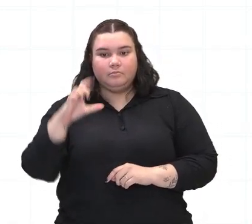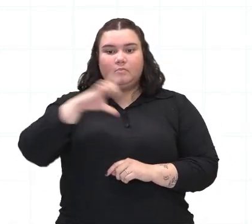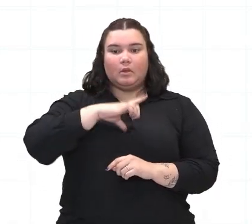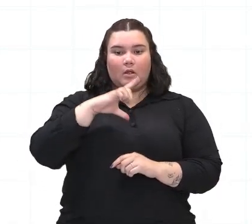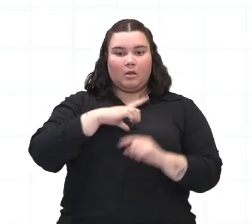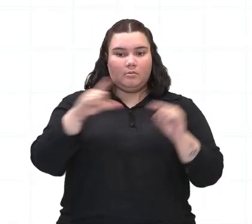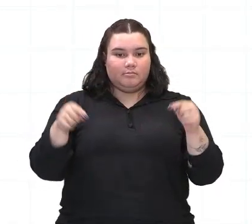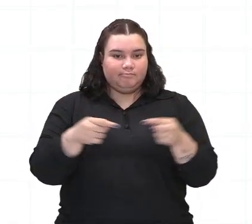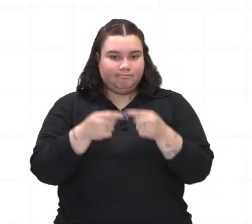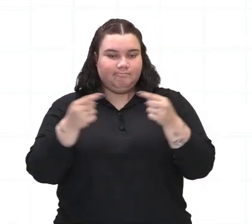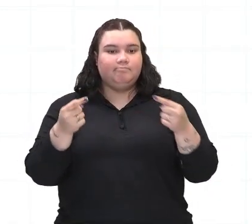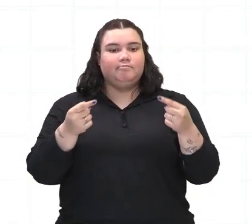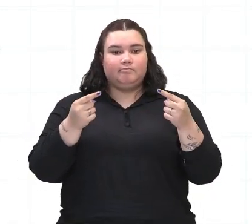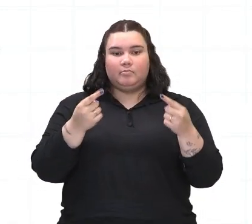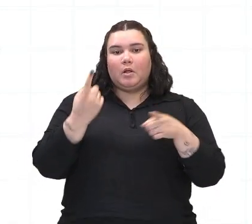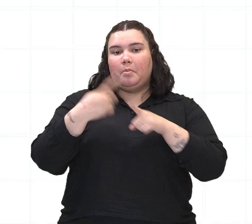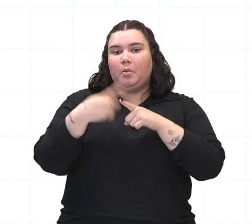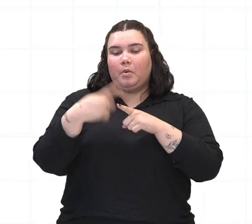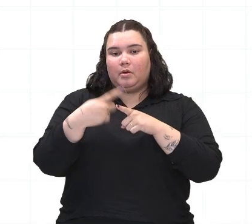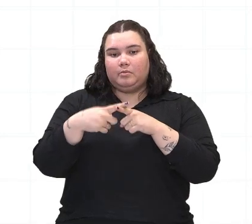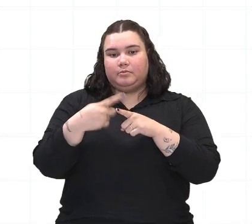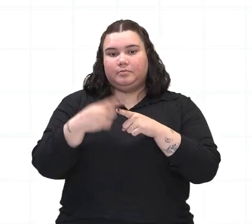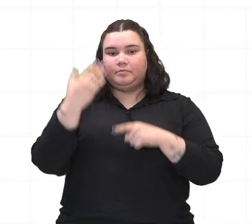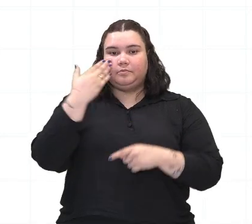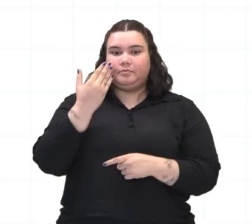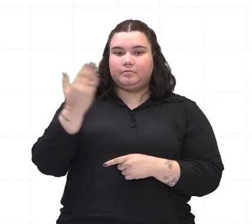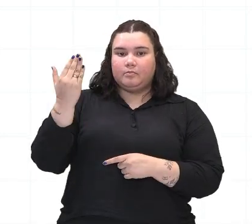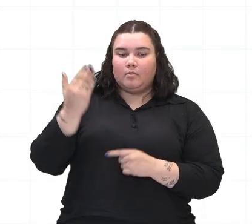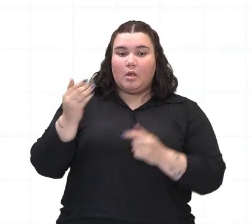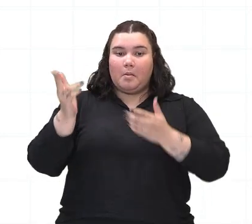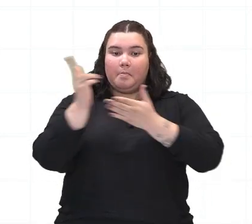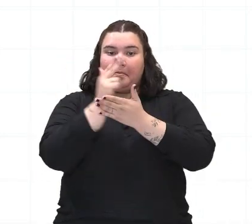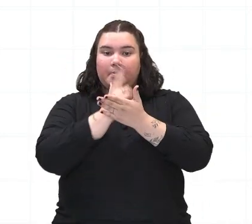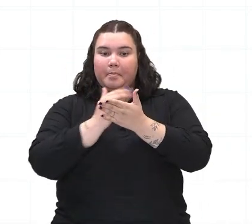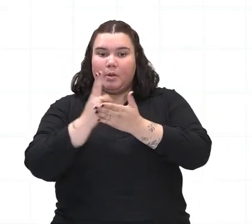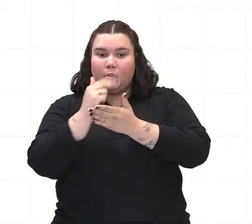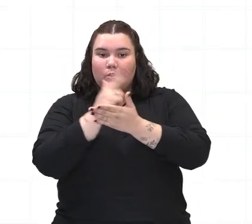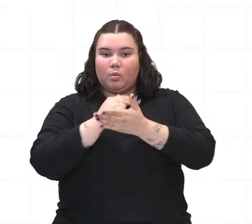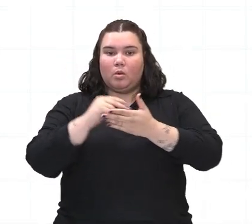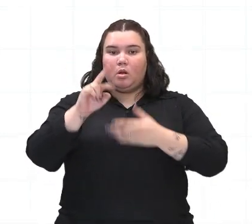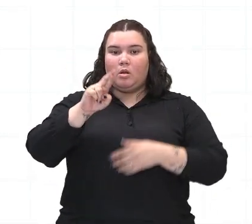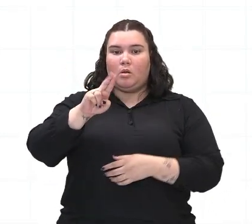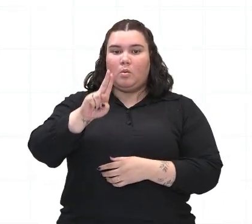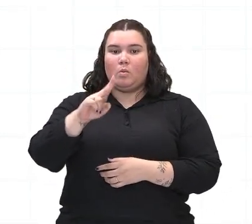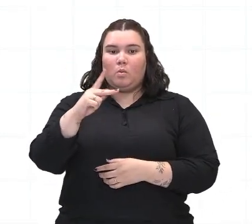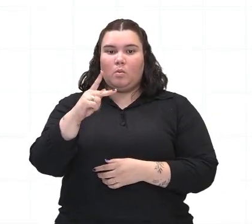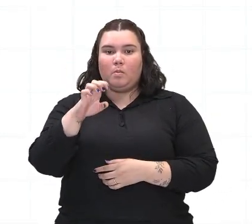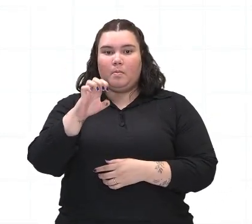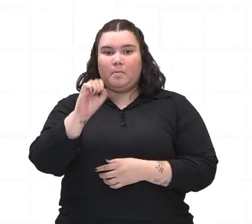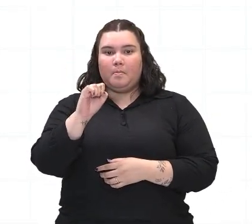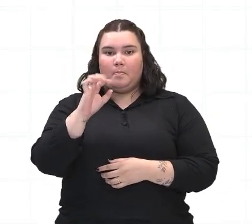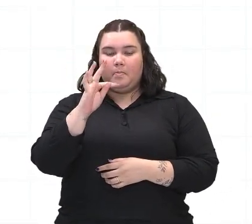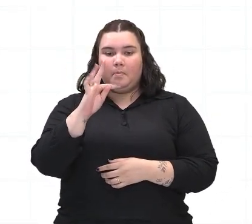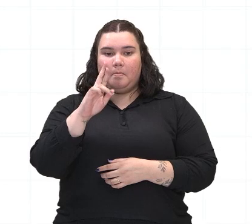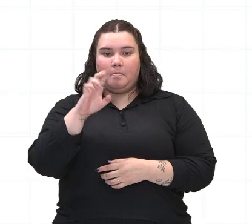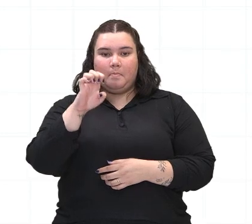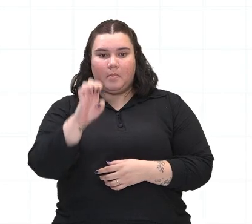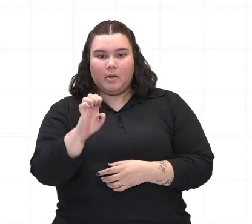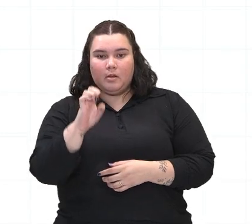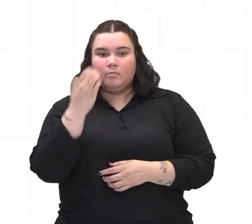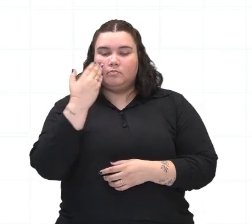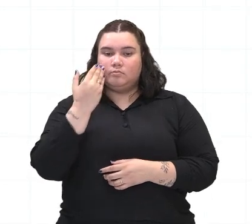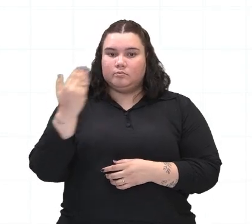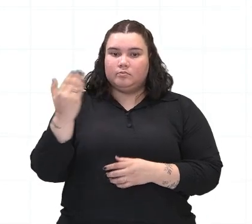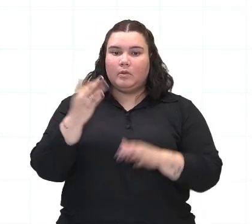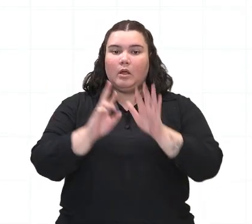né Por qu ele fazia Olha aí as pinturas rupestres que ela tá sendo realizada né a gente tem aí